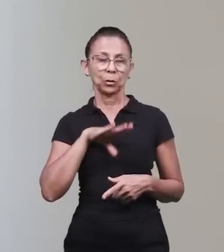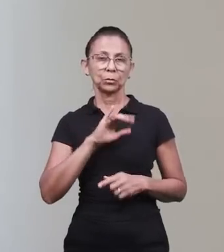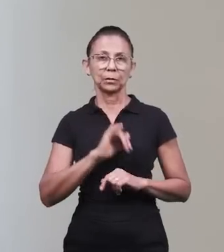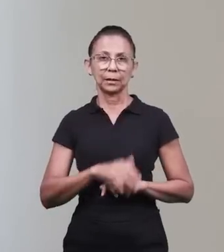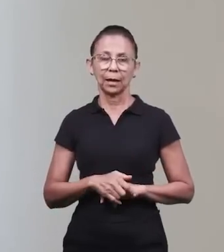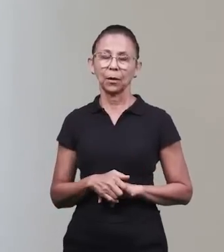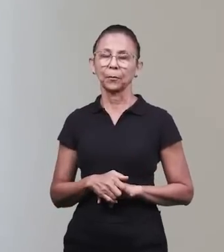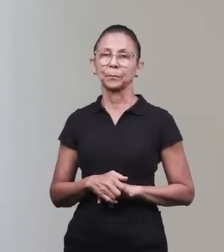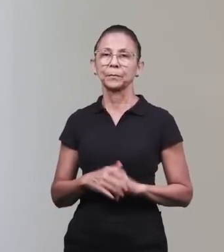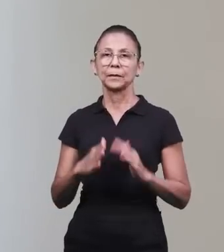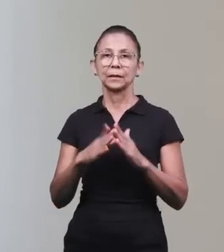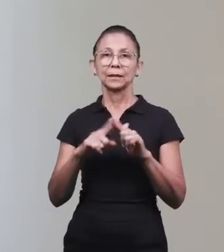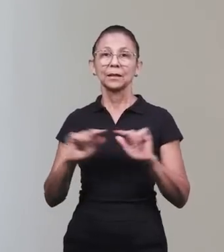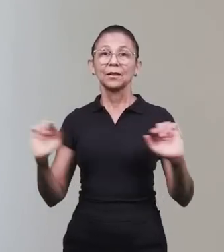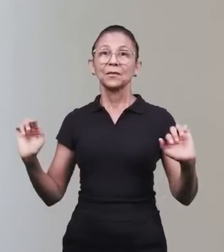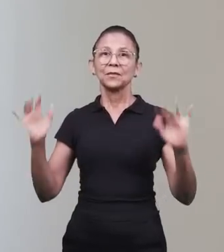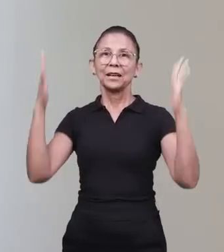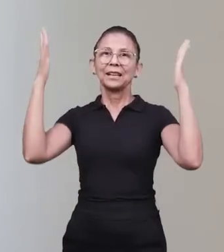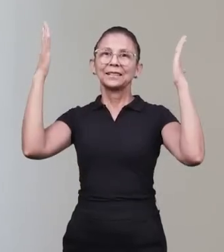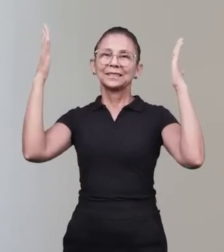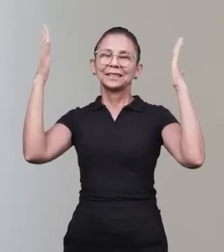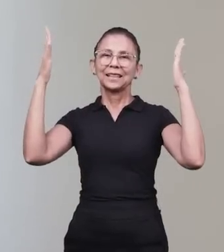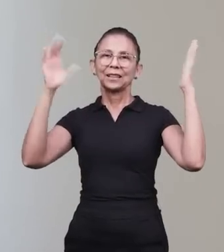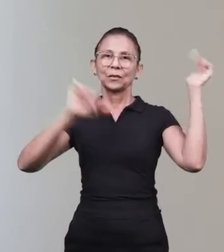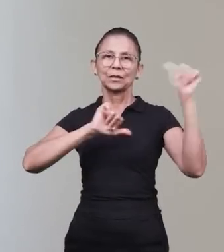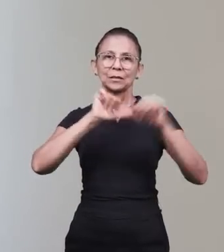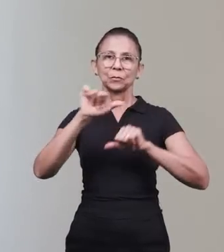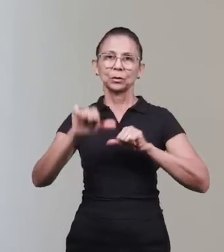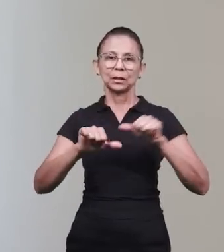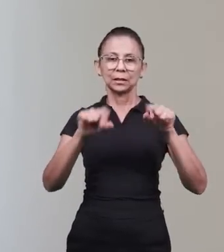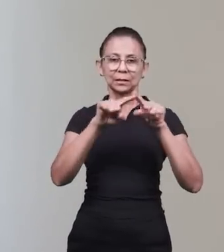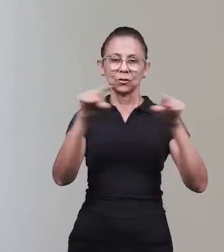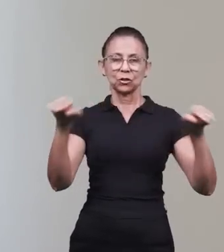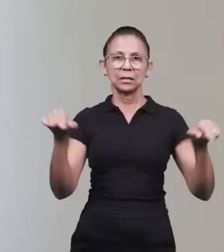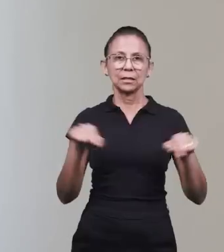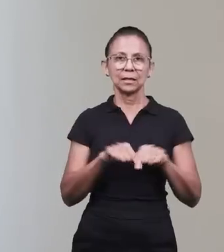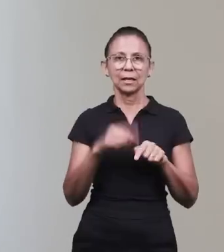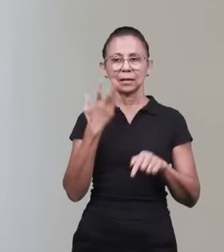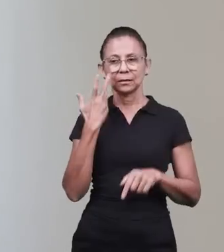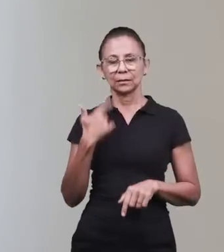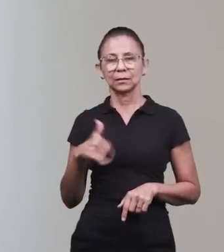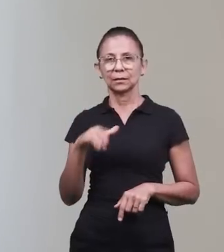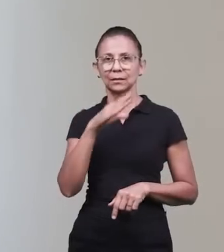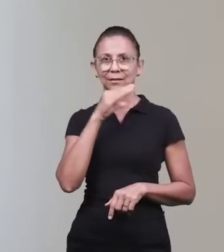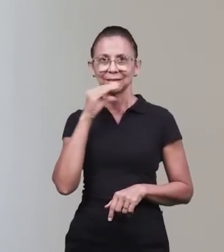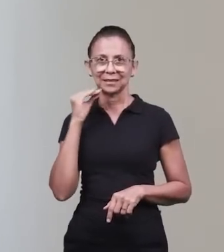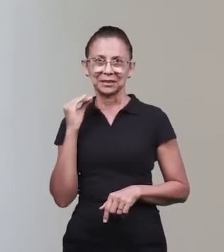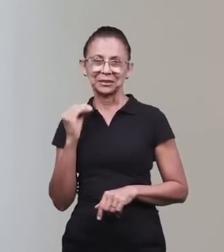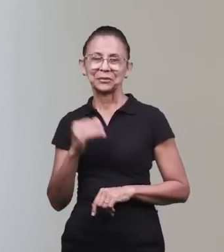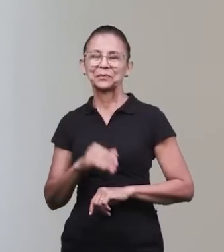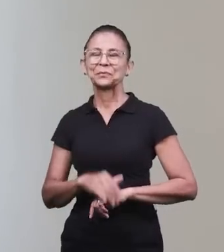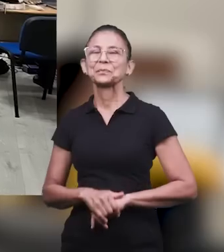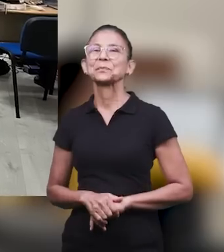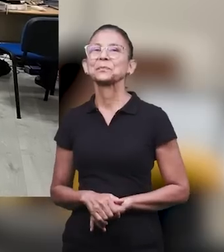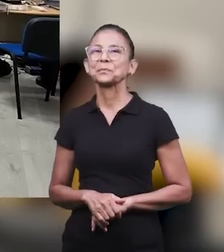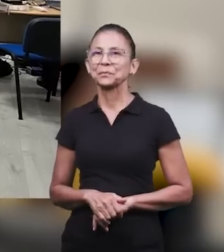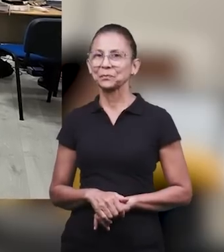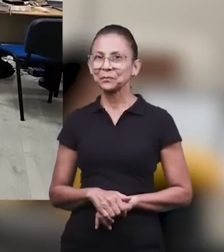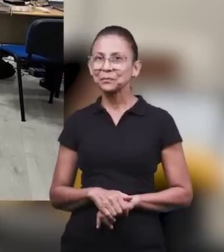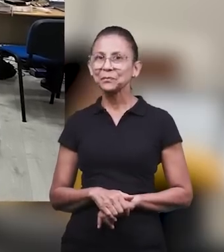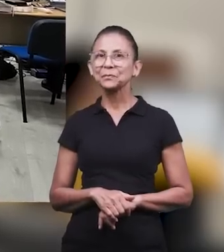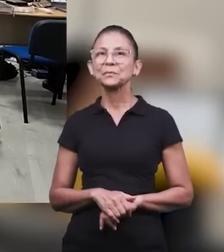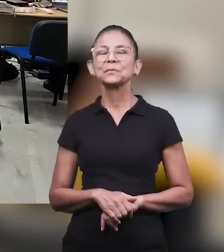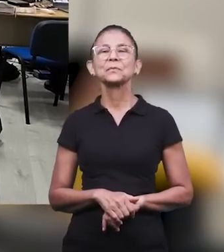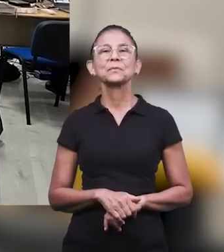em festa com a promoção de classe e os seminários para as crianças, intermediários e adolescentes. Na igreja